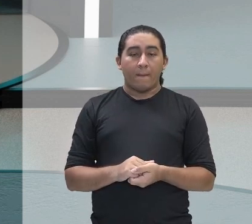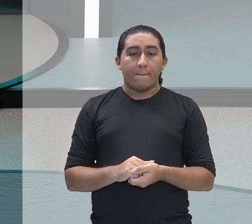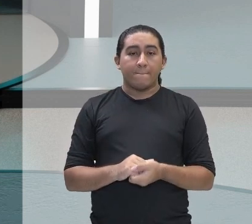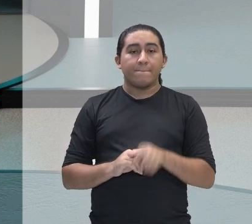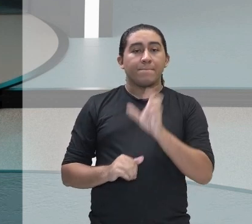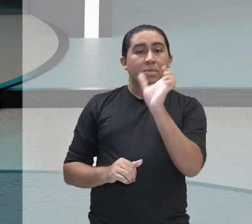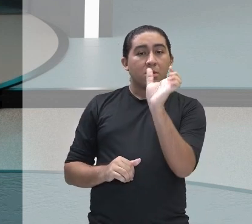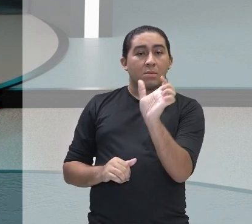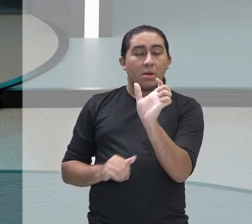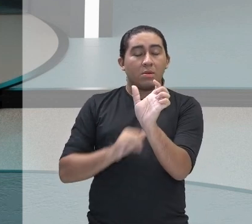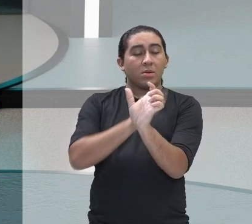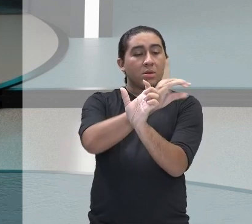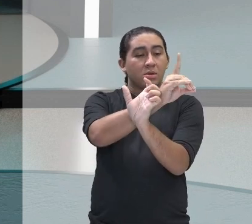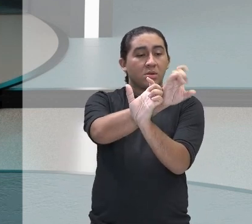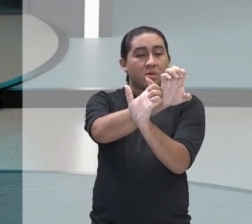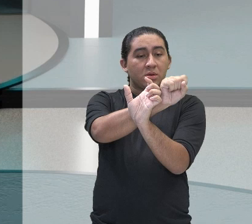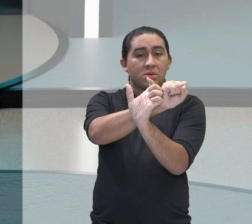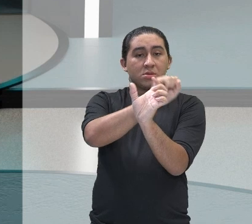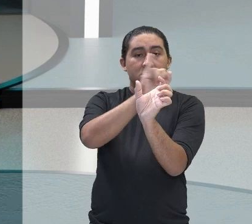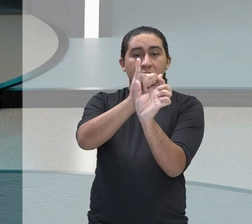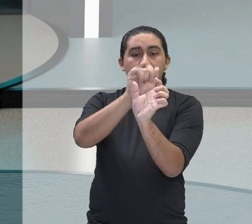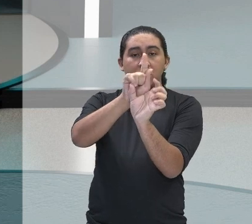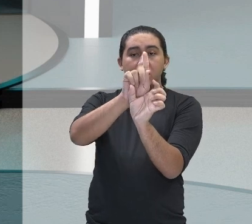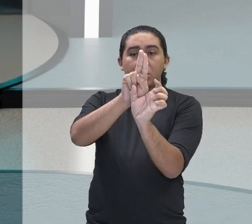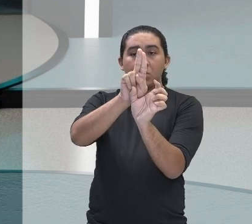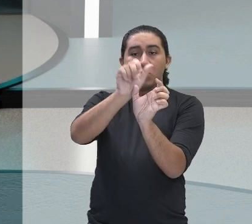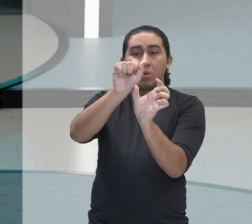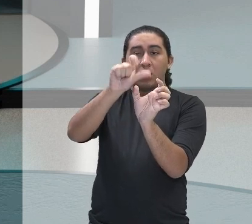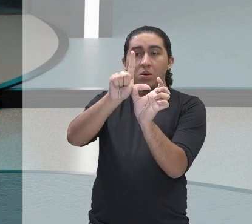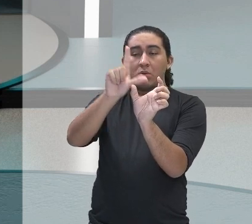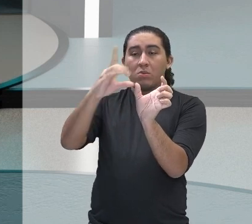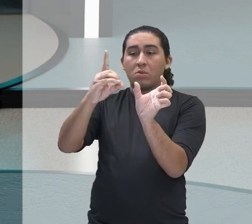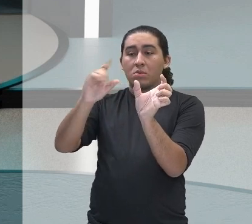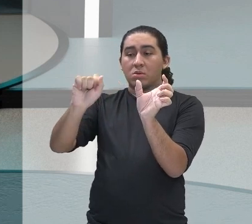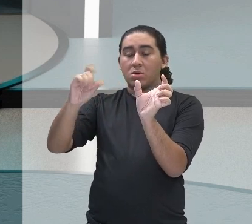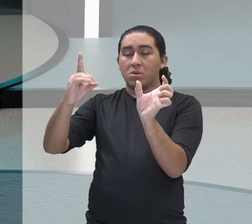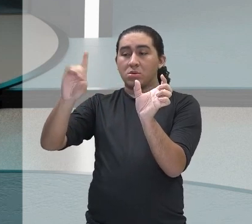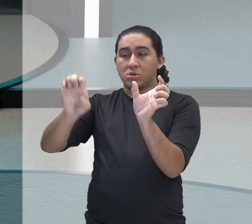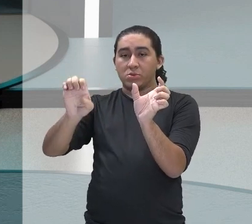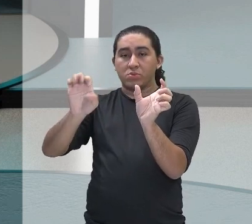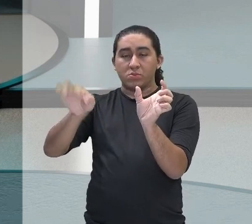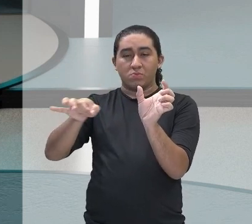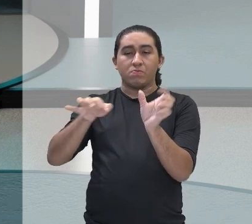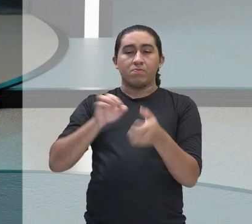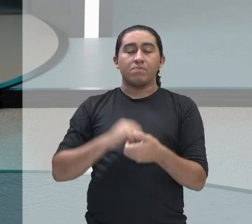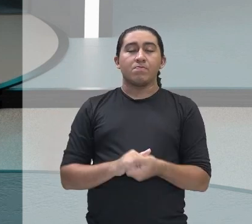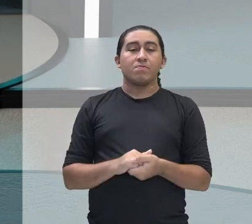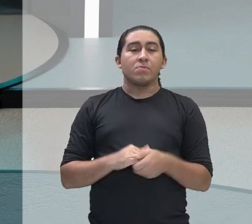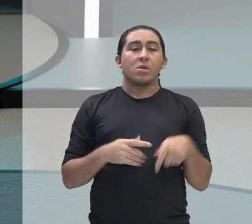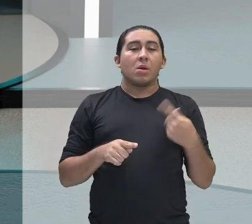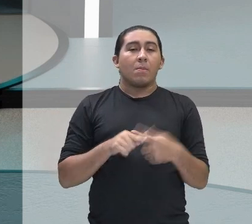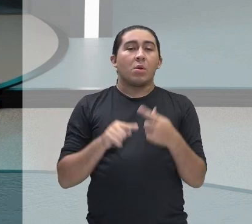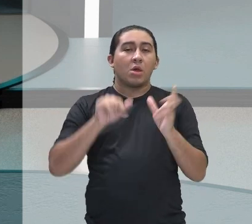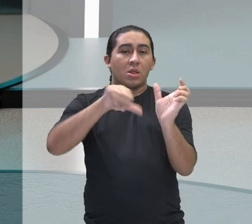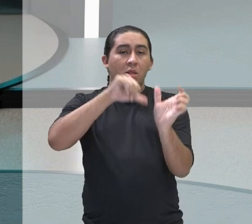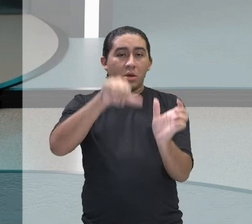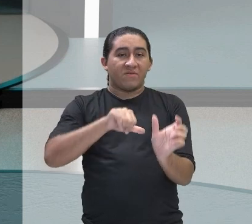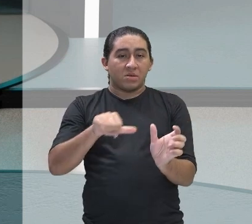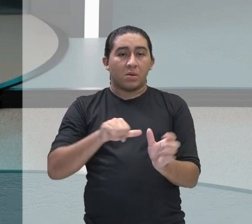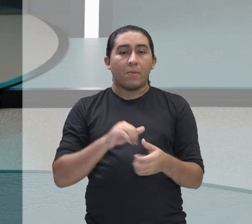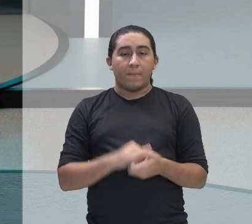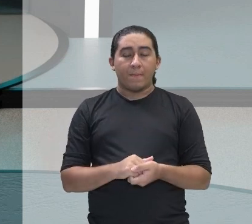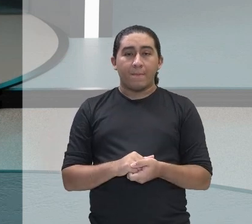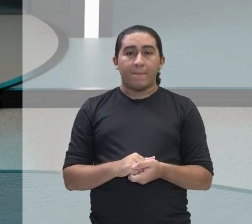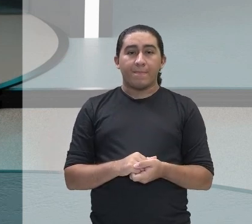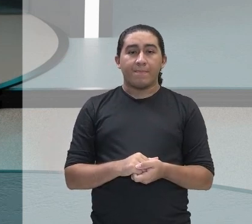Desigualdade é uma derivação prefixal e sufixal. E por que é derivação prefixal